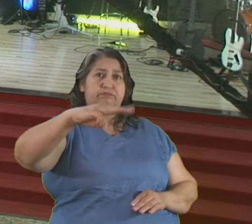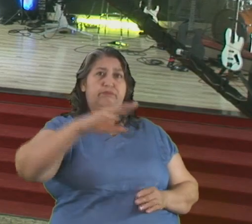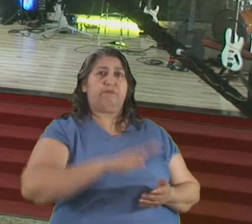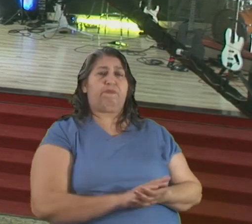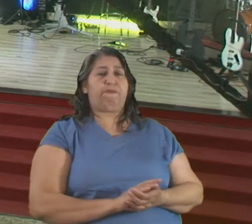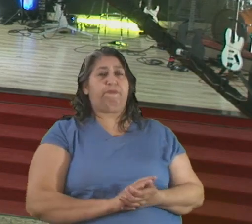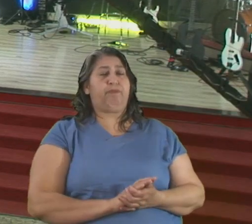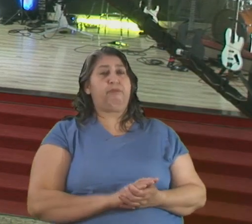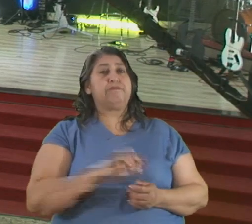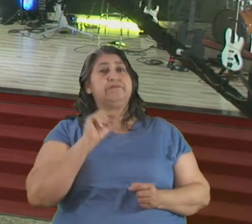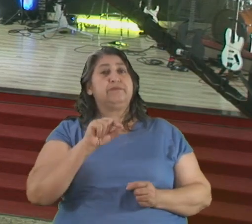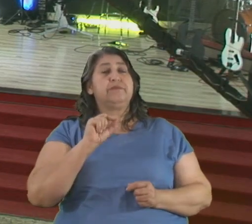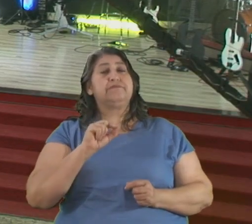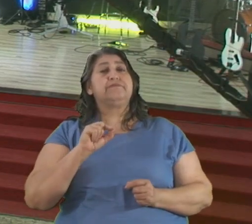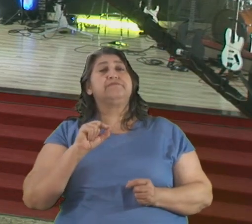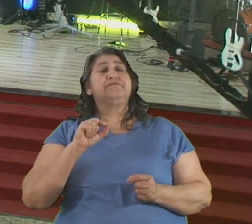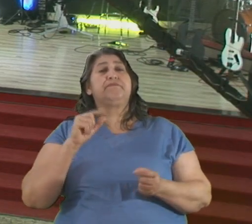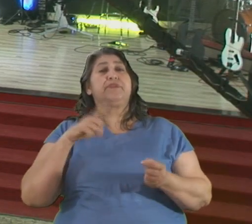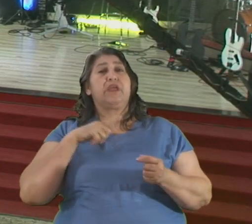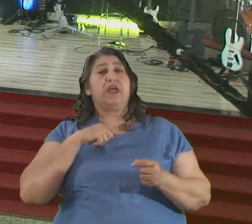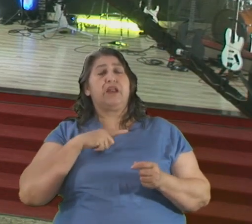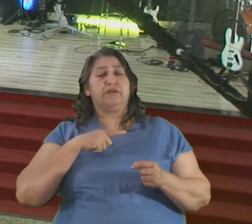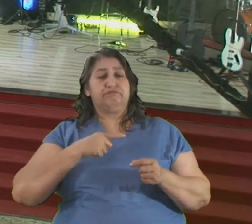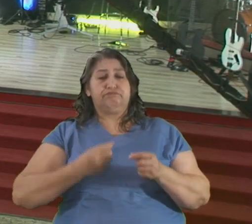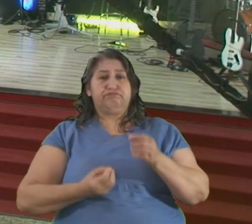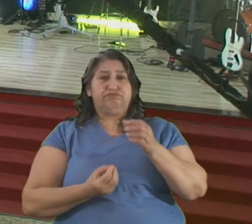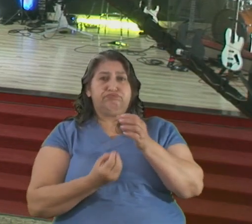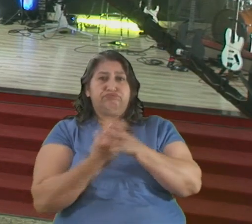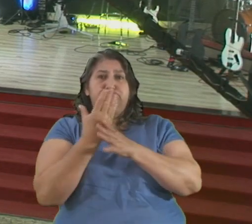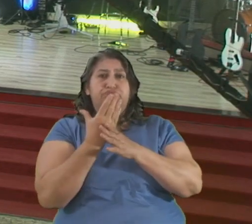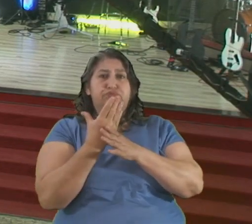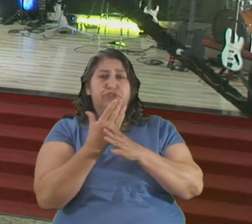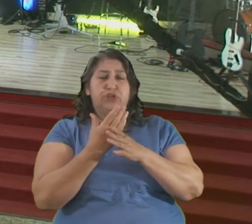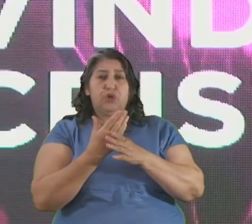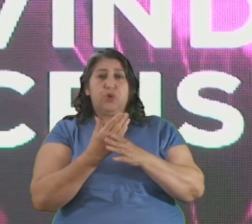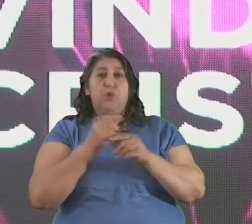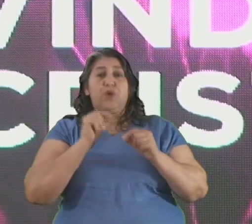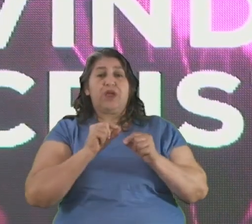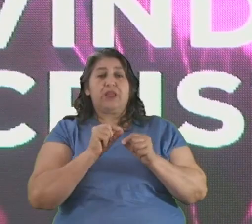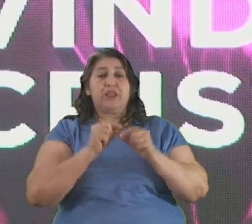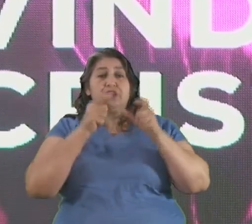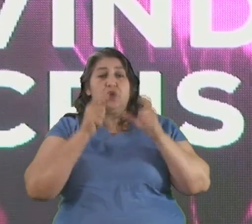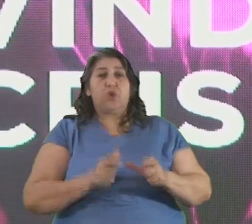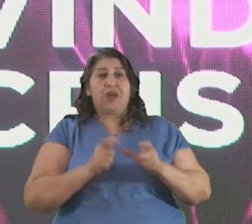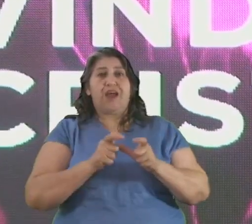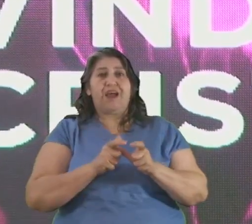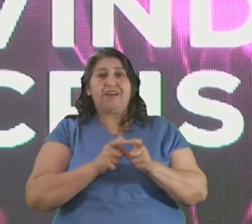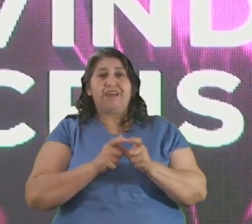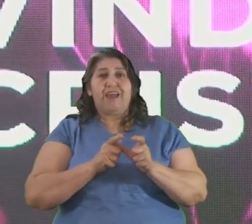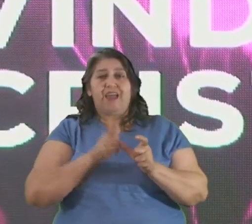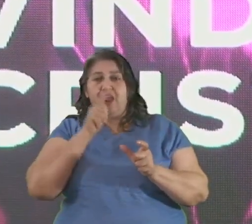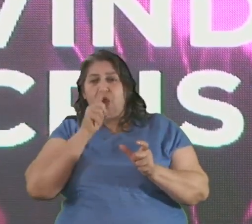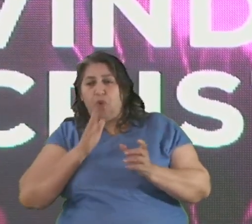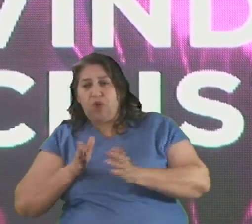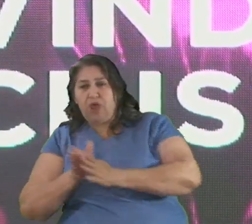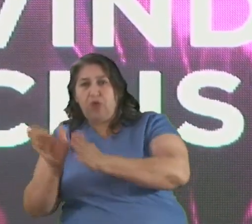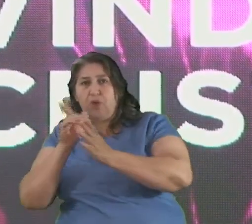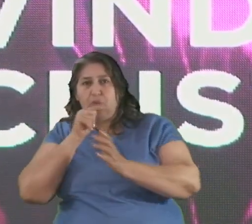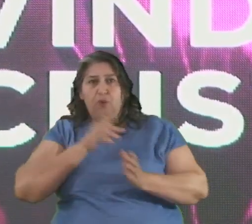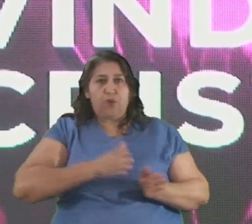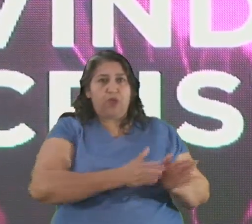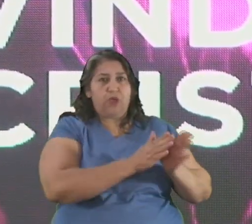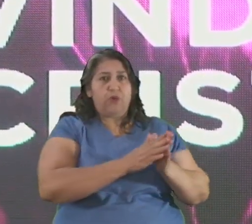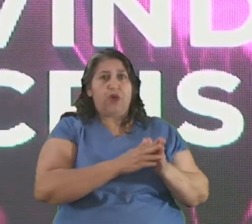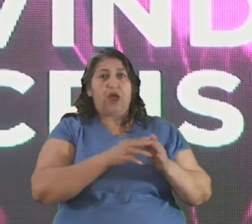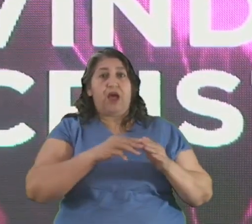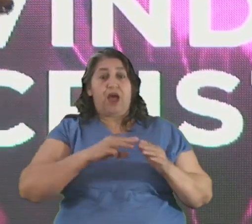na Mesopotâmia, entre rios. Deus falou com esse homem chamado Abrão, lá em Ur dos